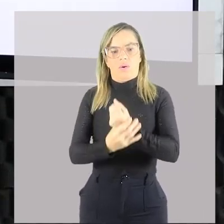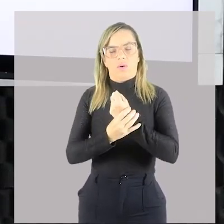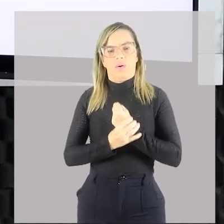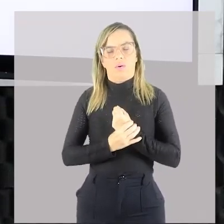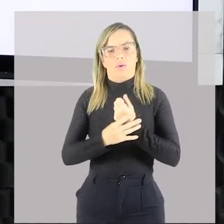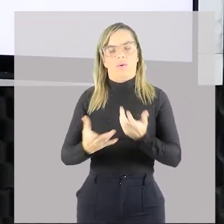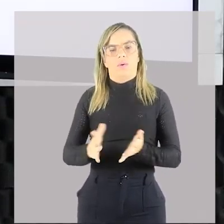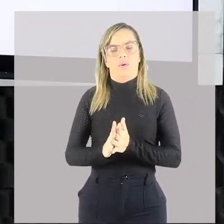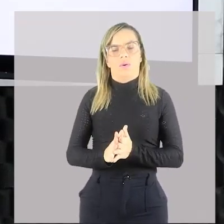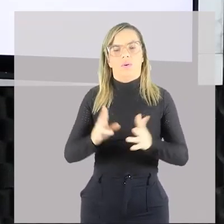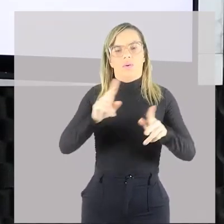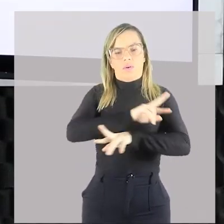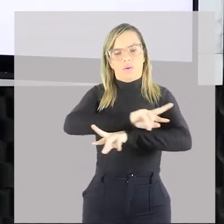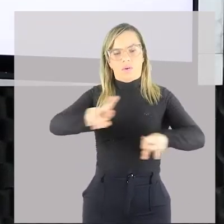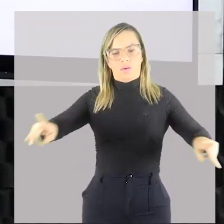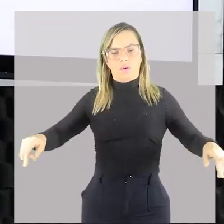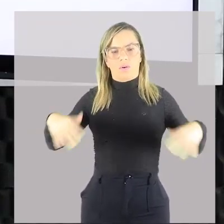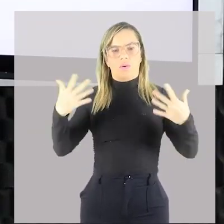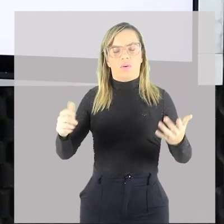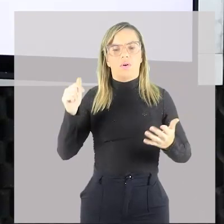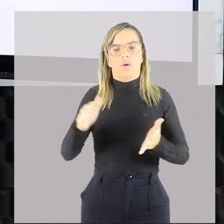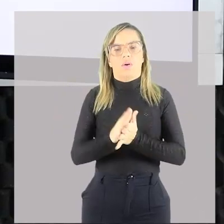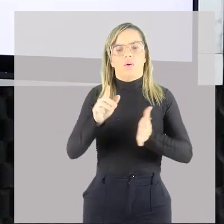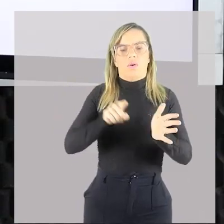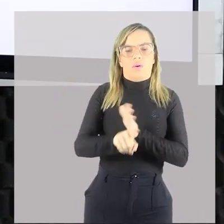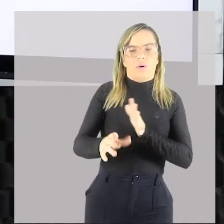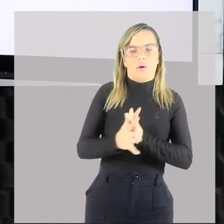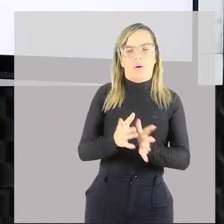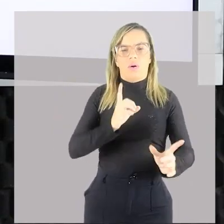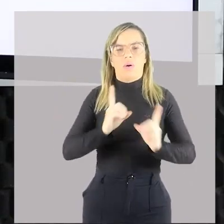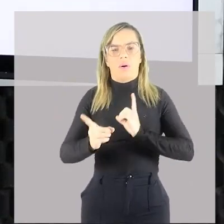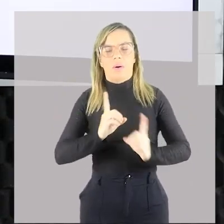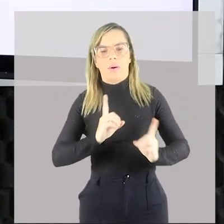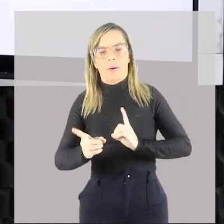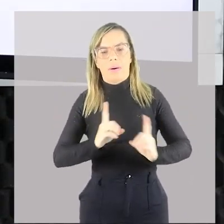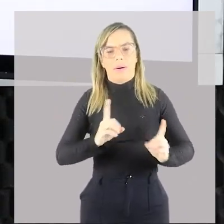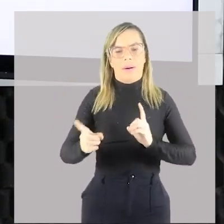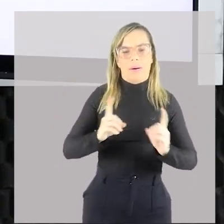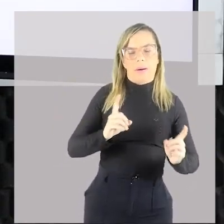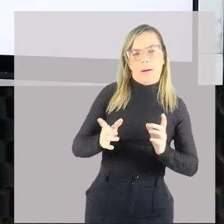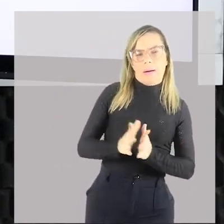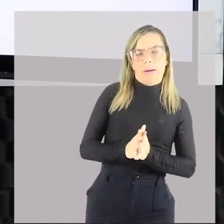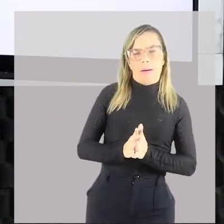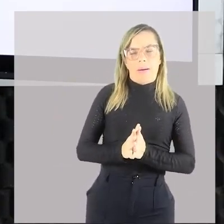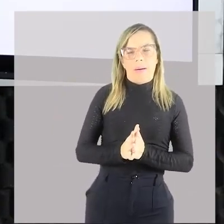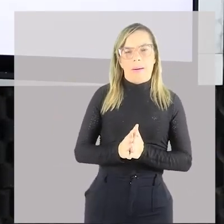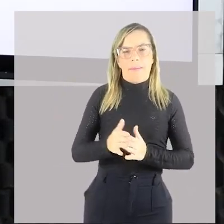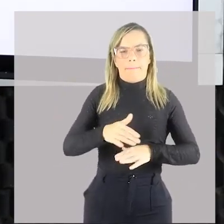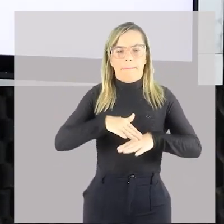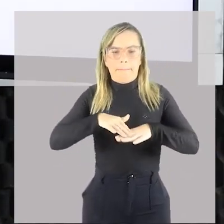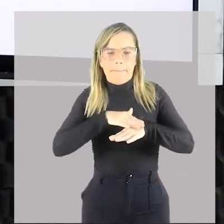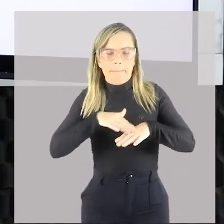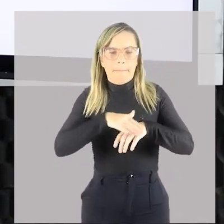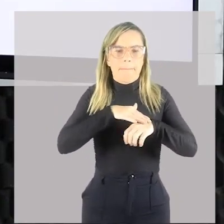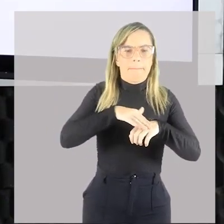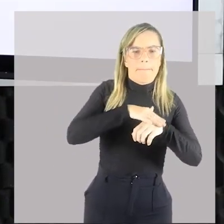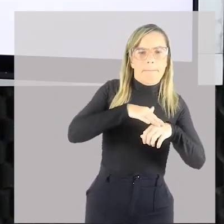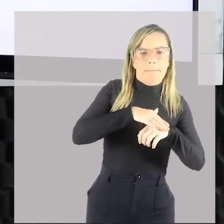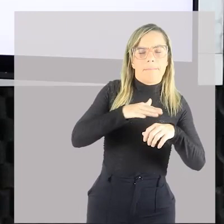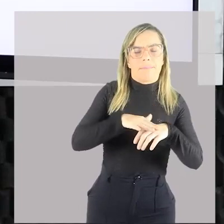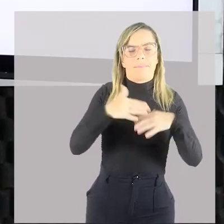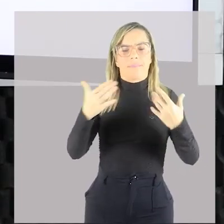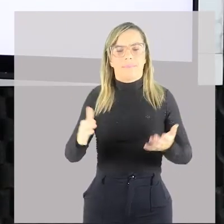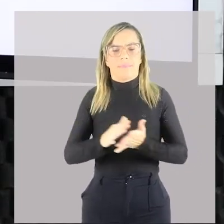muita questão aí, existe muito debate, existe muito burburinho, existe muitos